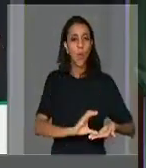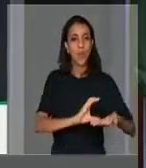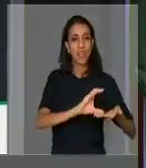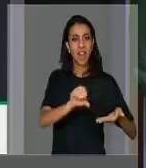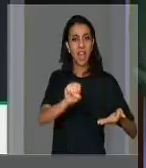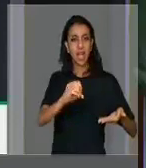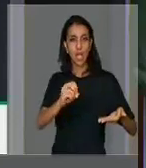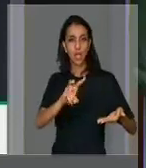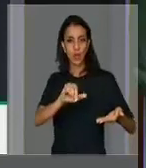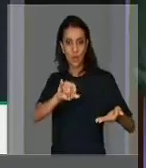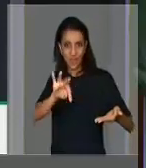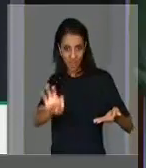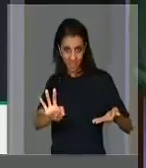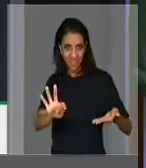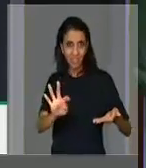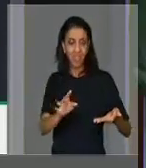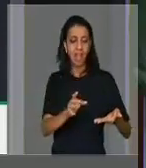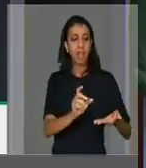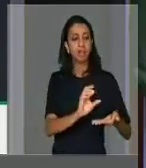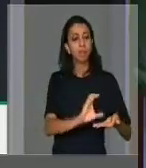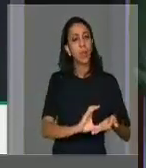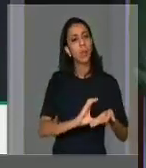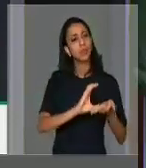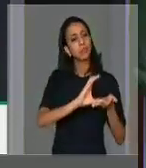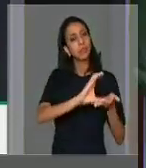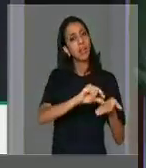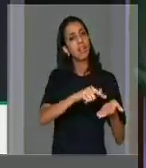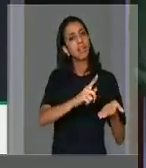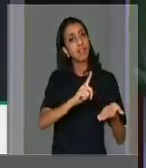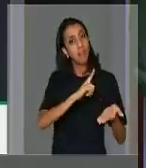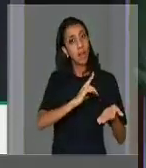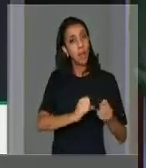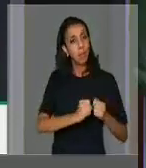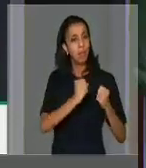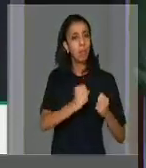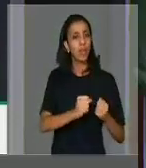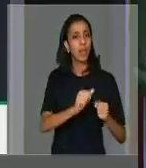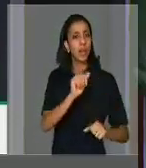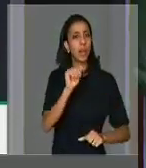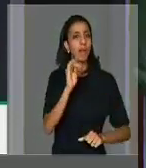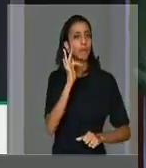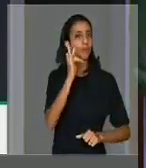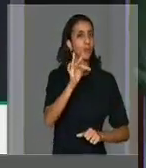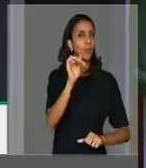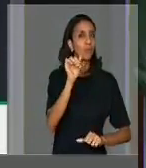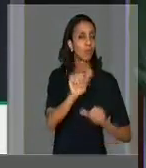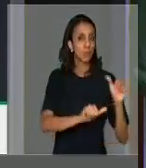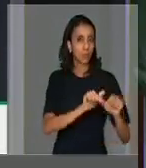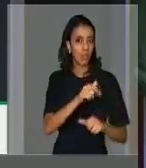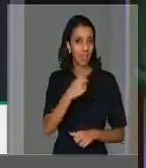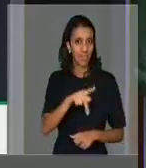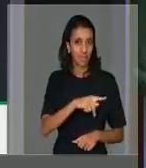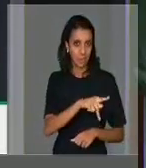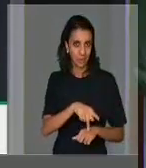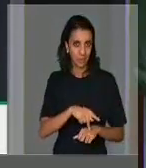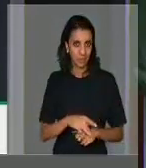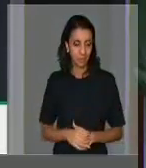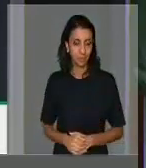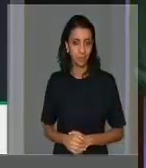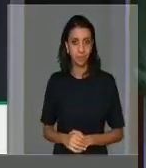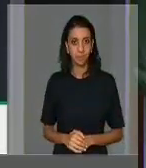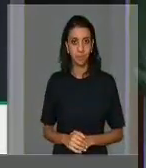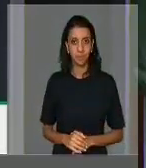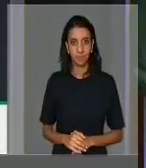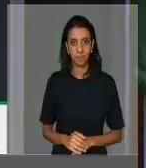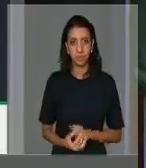conselho, com poder para mudar os destinos da nação. Desde o